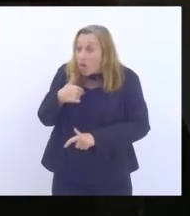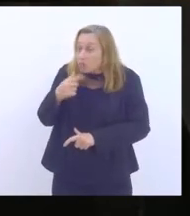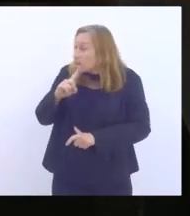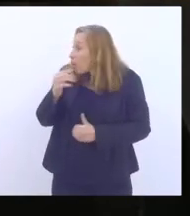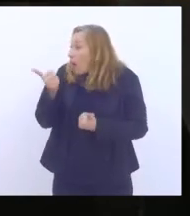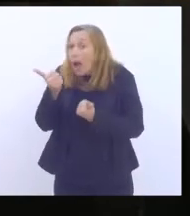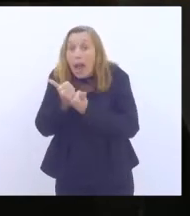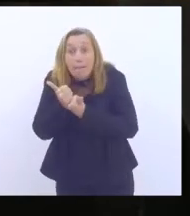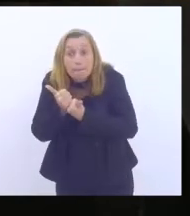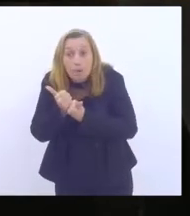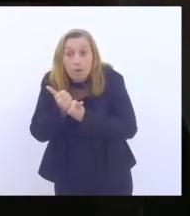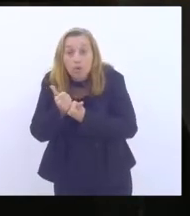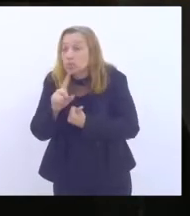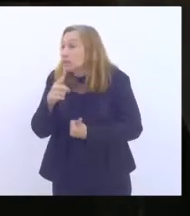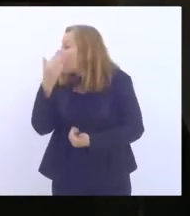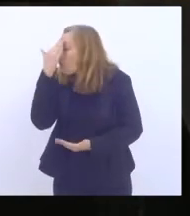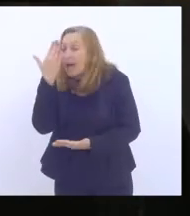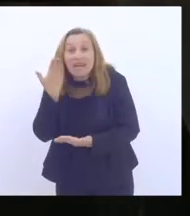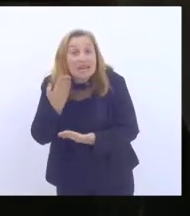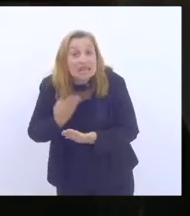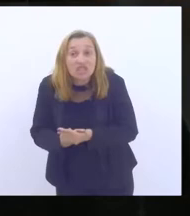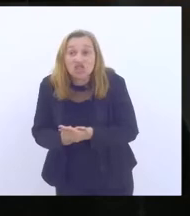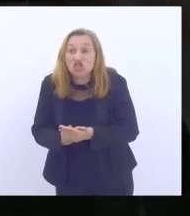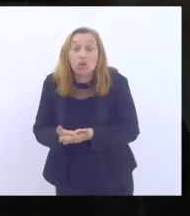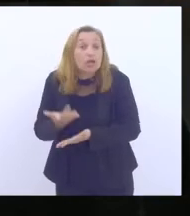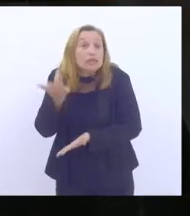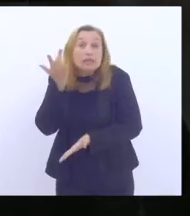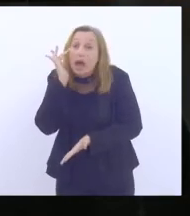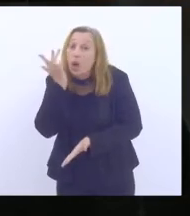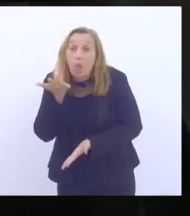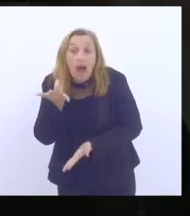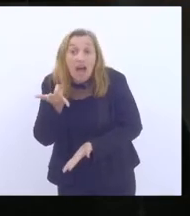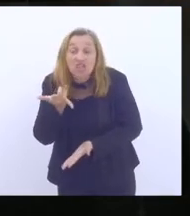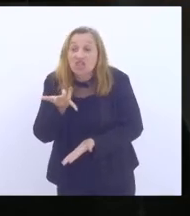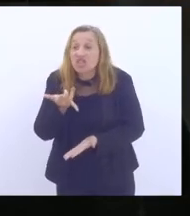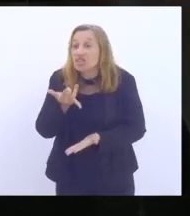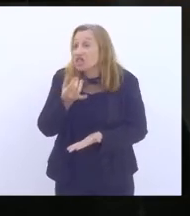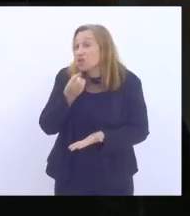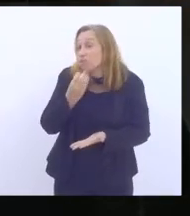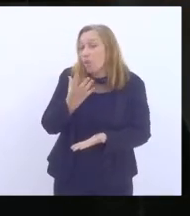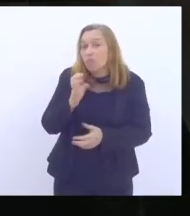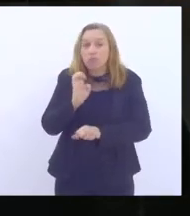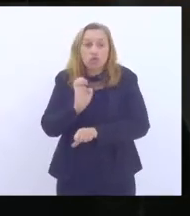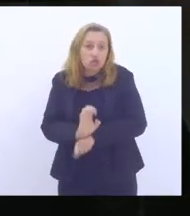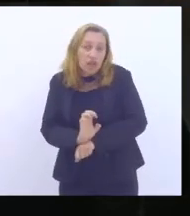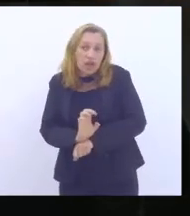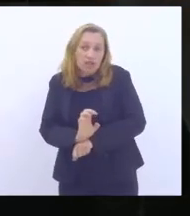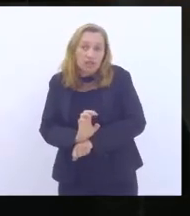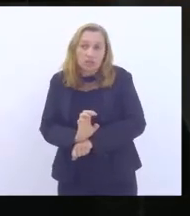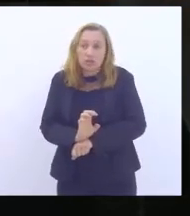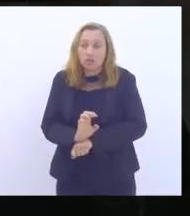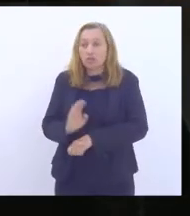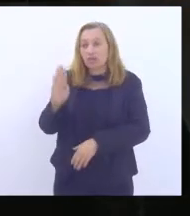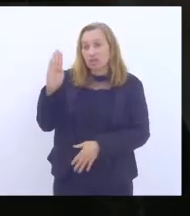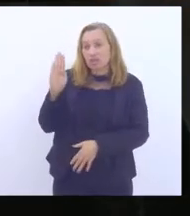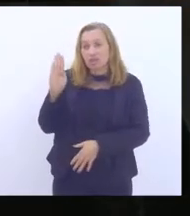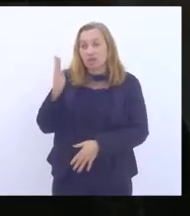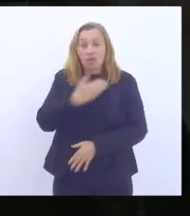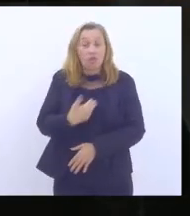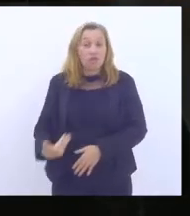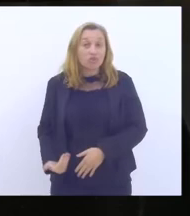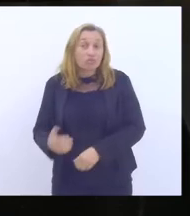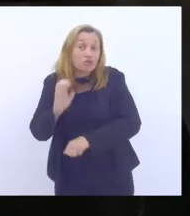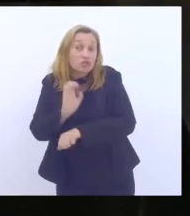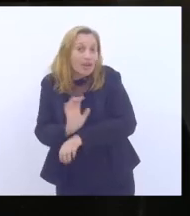apoio não acredito não acho que seja benéfico para o nosso estado um candidato ao governo do